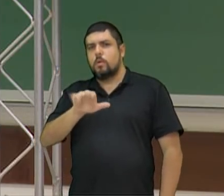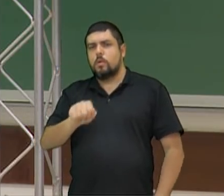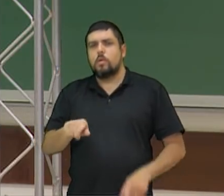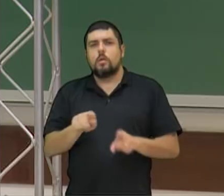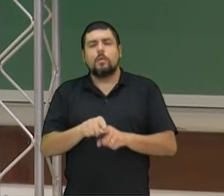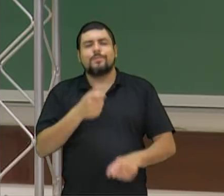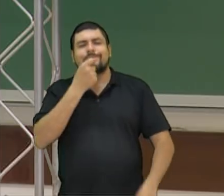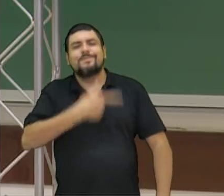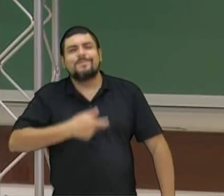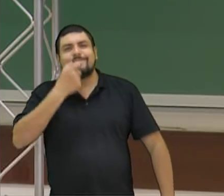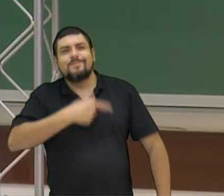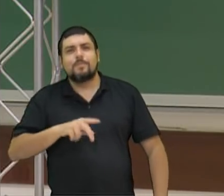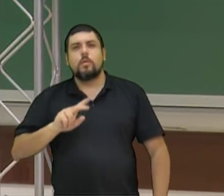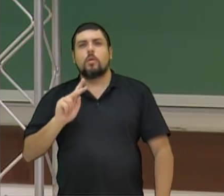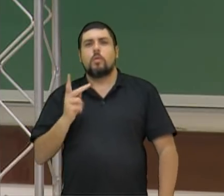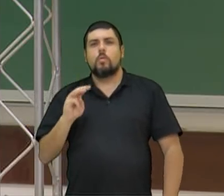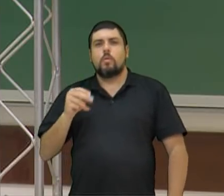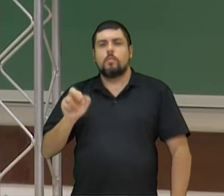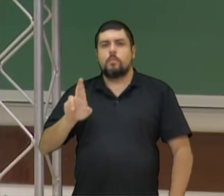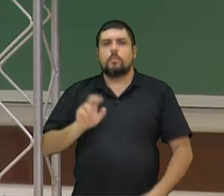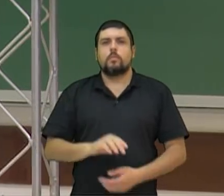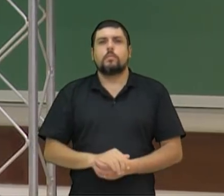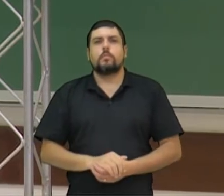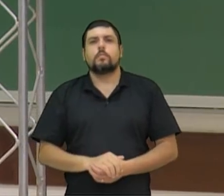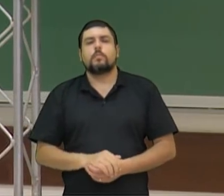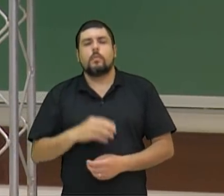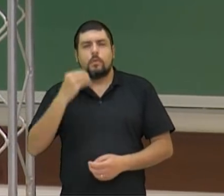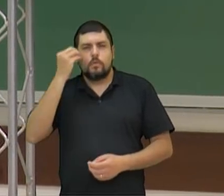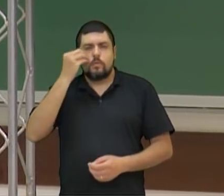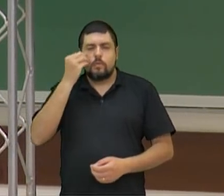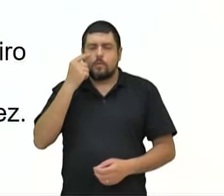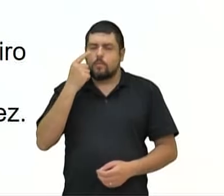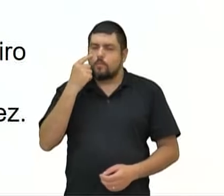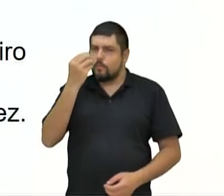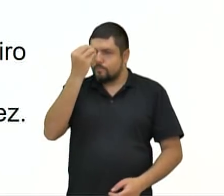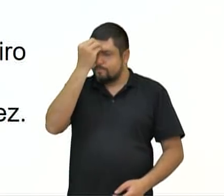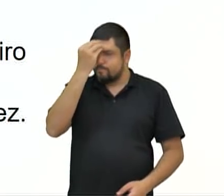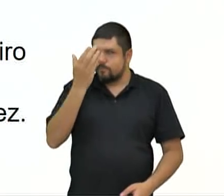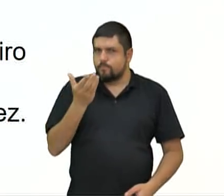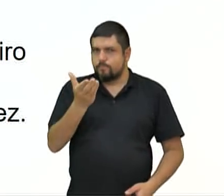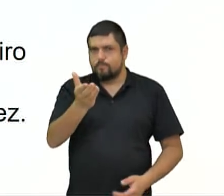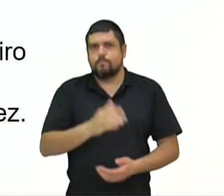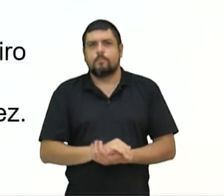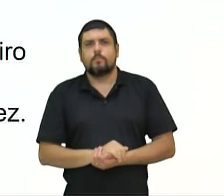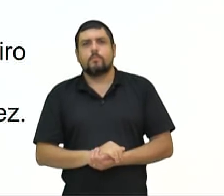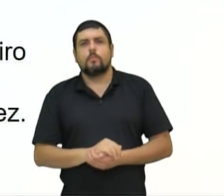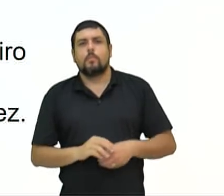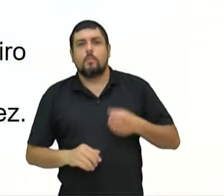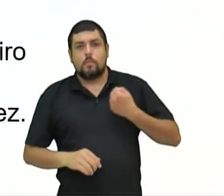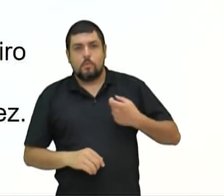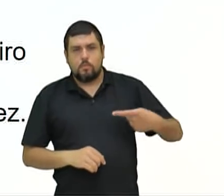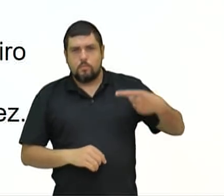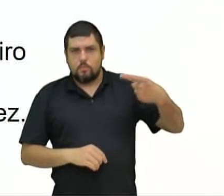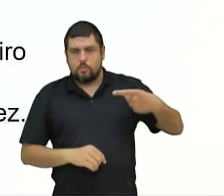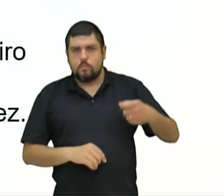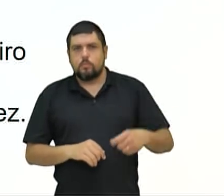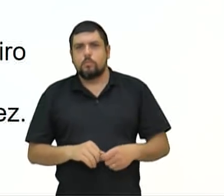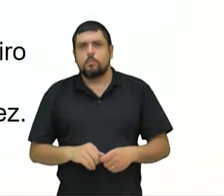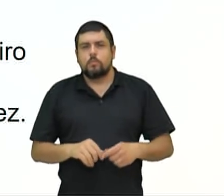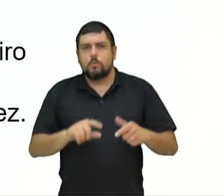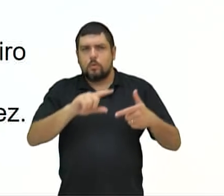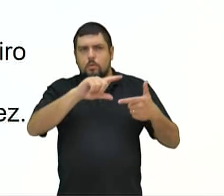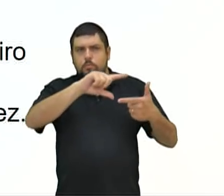Vamos começar com um teste para ver como que está aí a memória de vocês. Questão 1. Leia a tirinha e